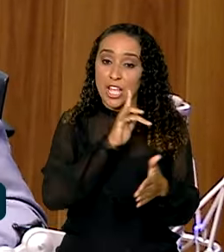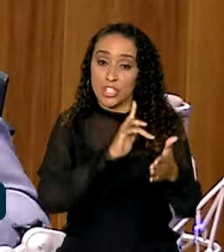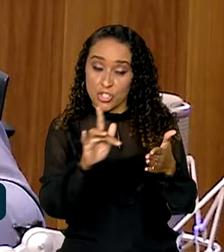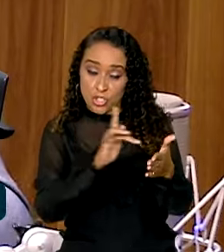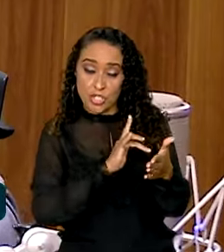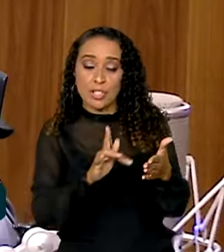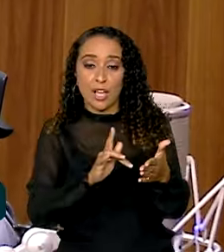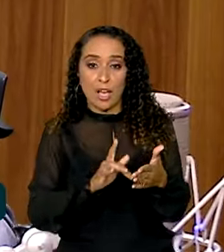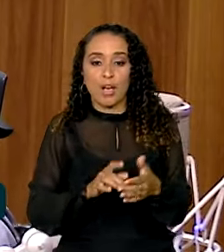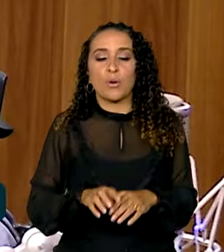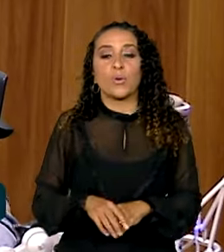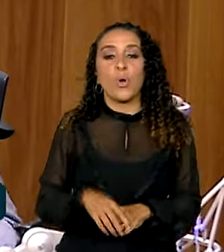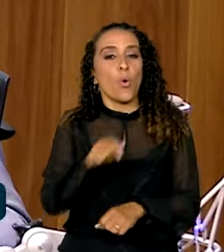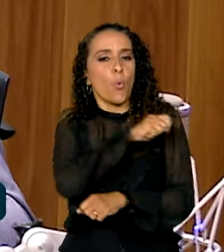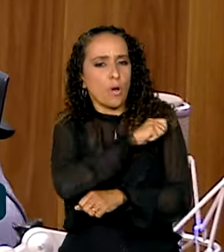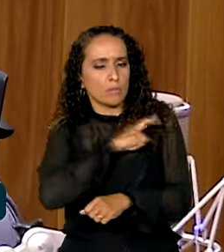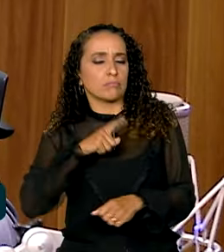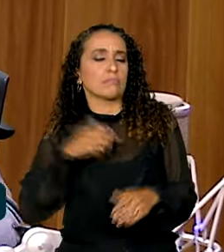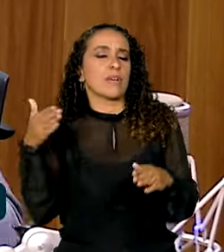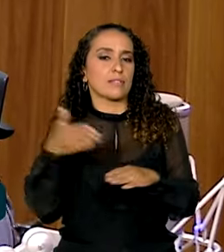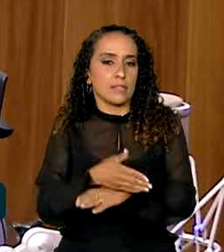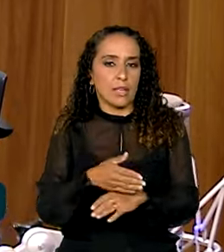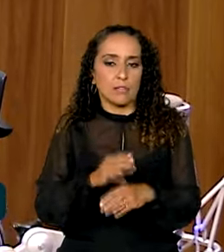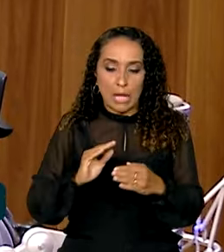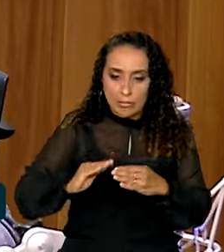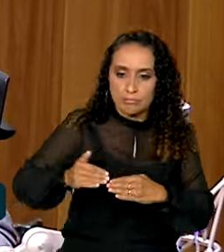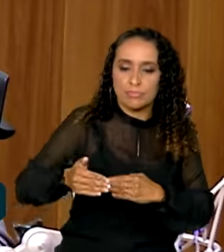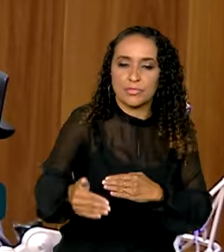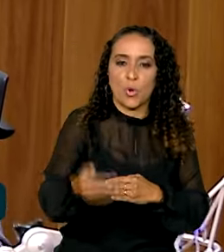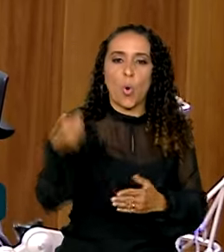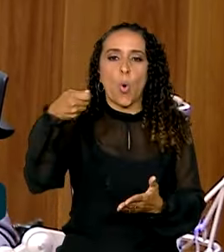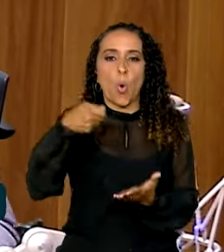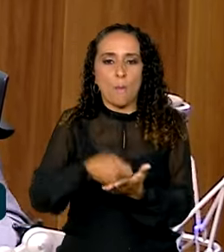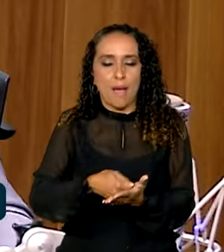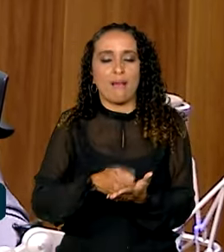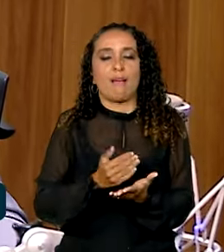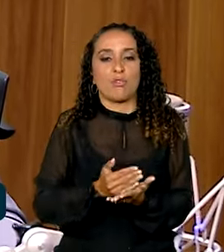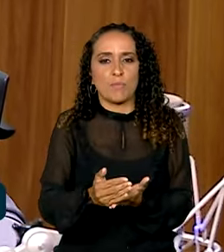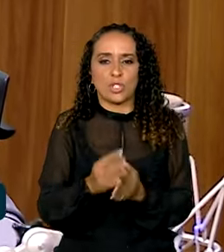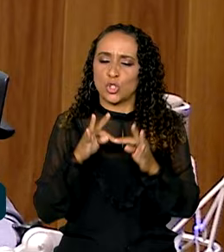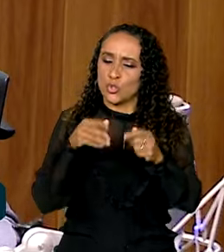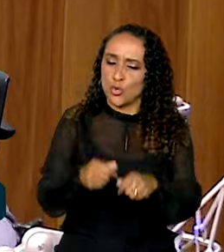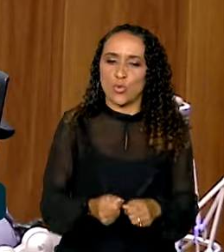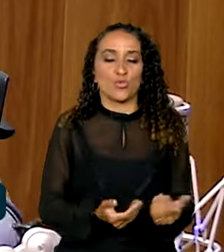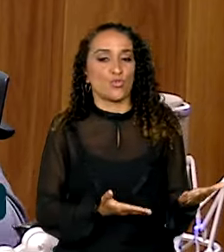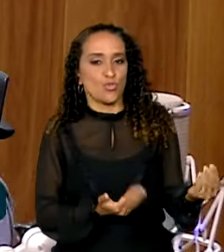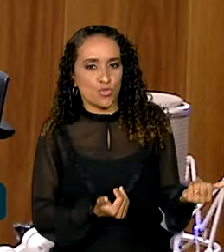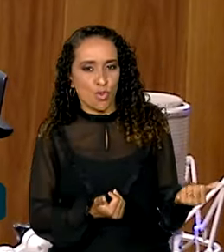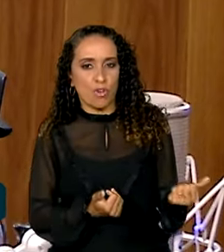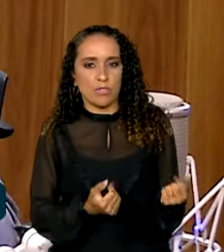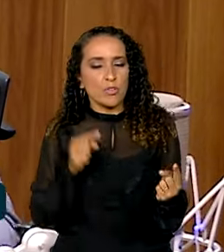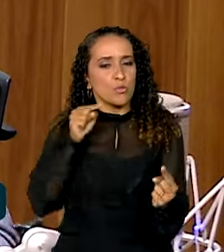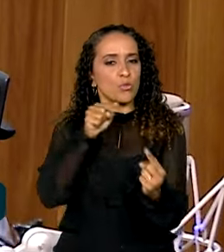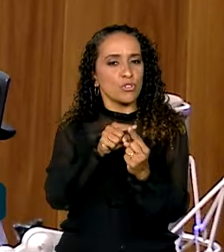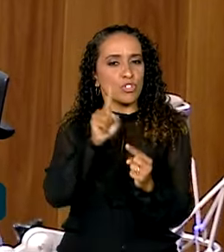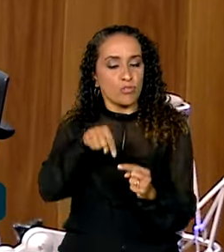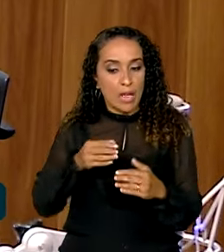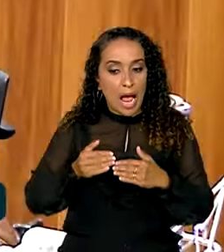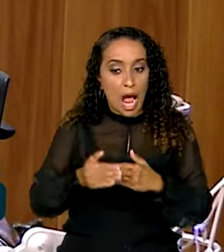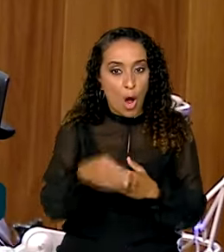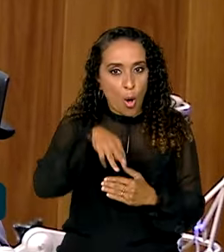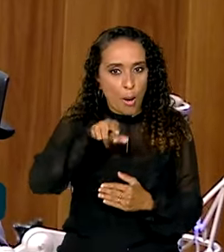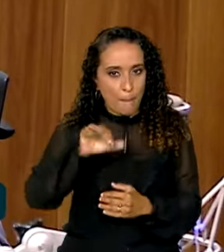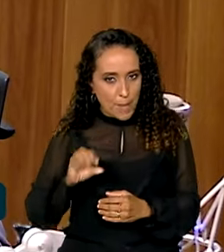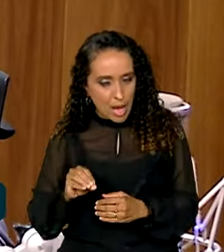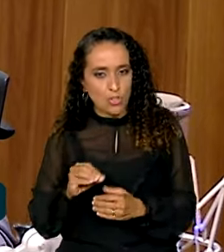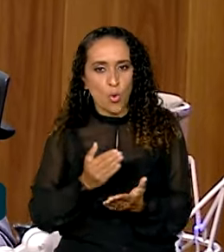digital, que o aluno vai ter acesso, e a partir daí nós vamos iniciar o pagamento de todos esses jovens, e a nossa meta é a gente começar agora no final de